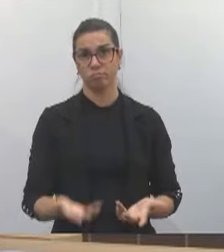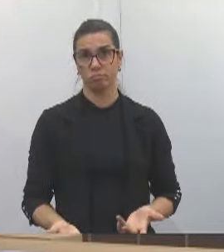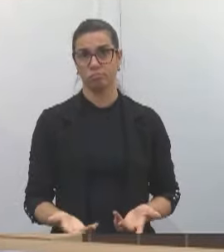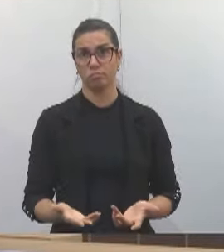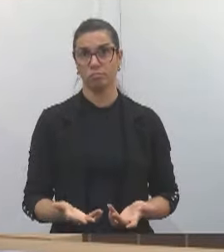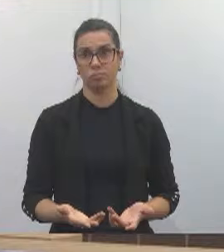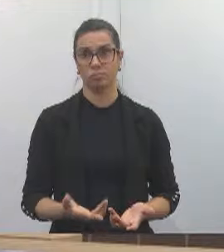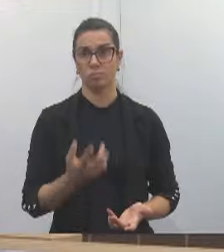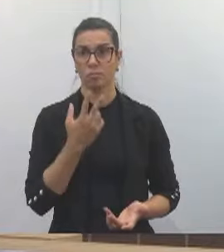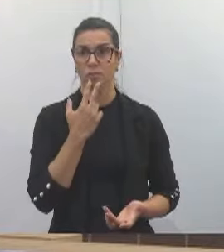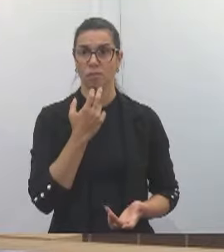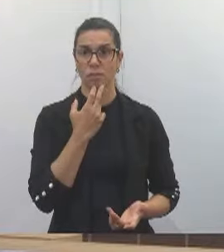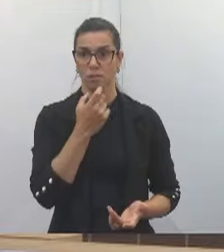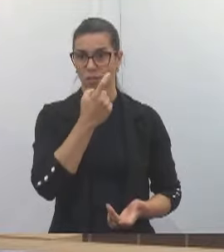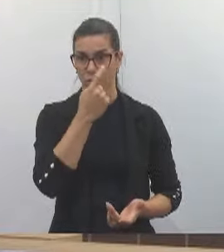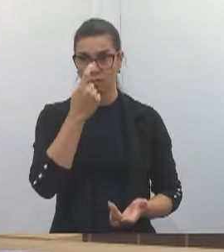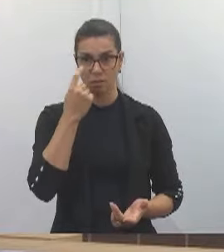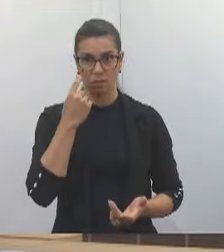Valmir, quer uma parte?